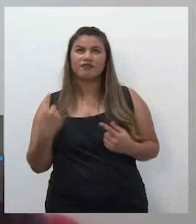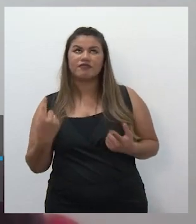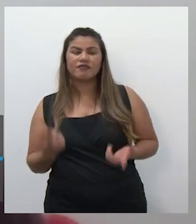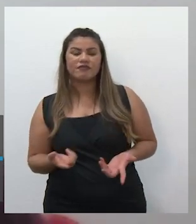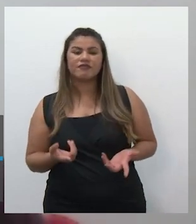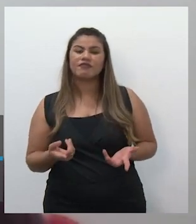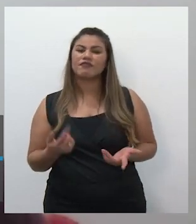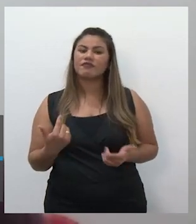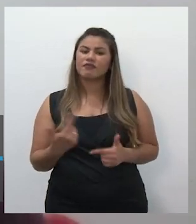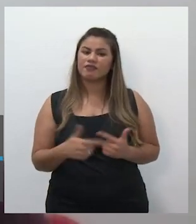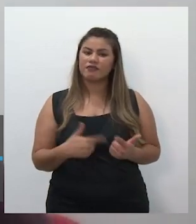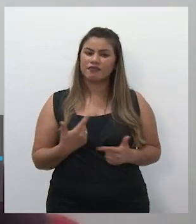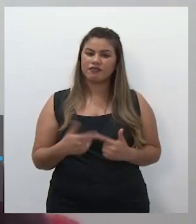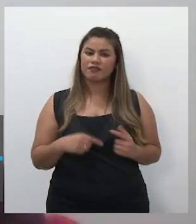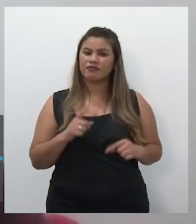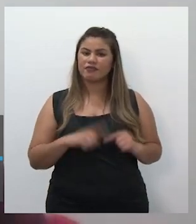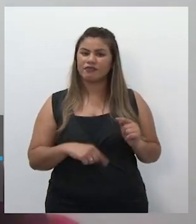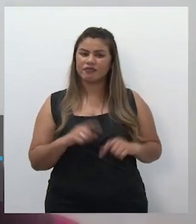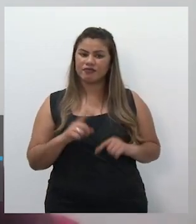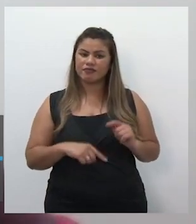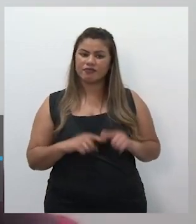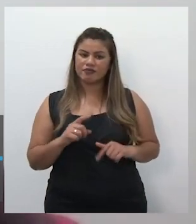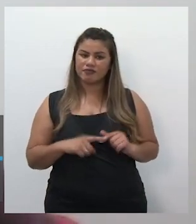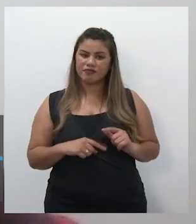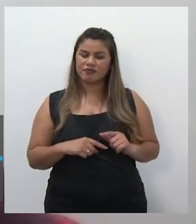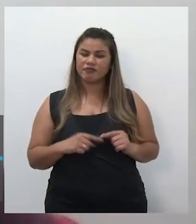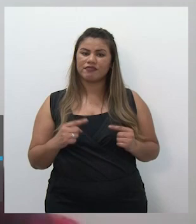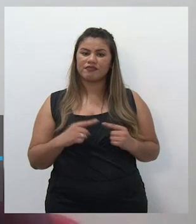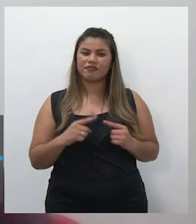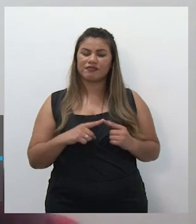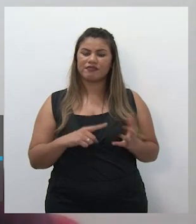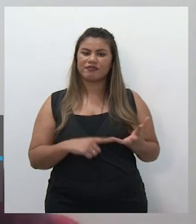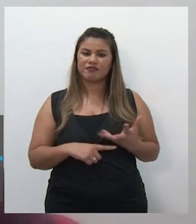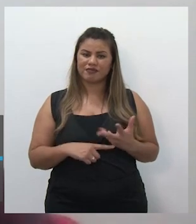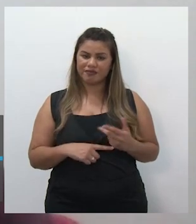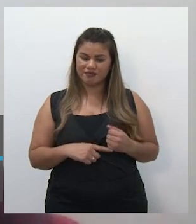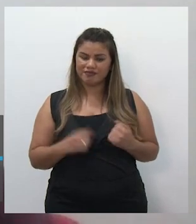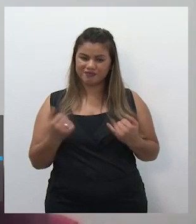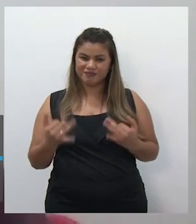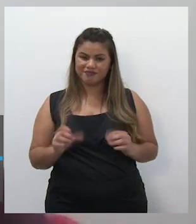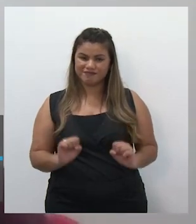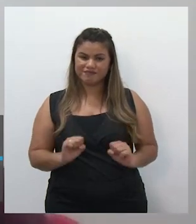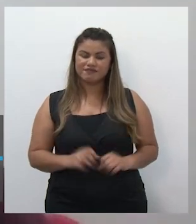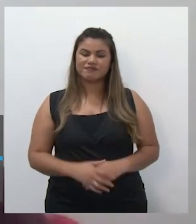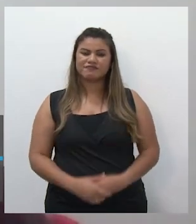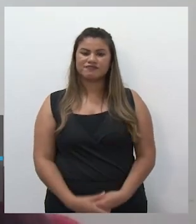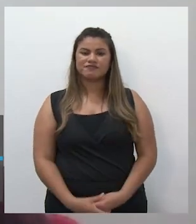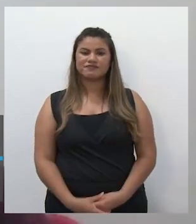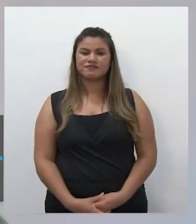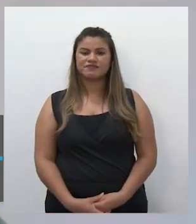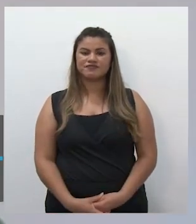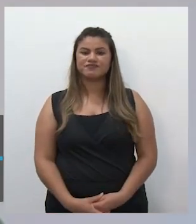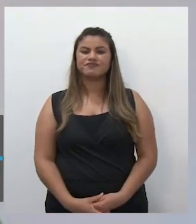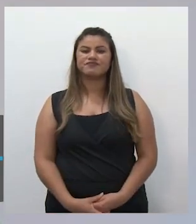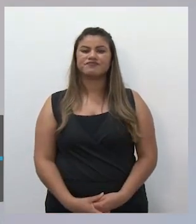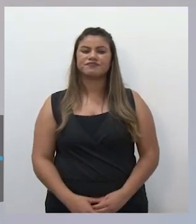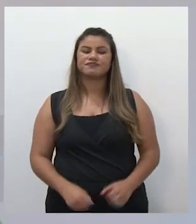como é esse trabalho com esses objetos específicos de conhecimento da área de arte, tudo bem? Você pode falar um pouquinho sobre isso? Posso,